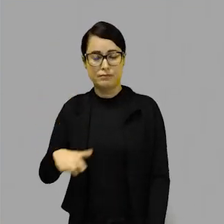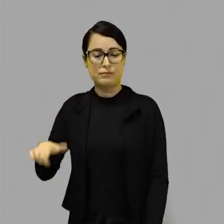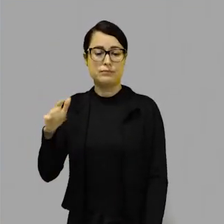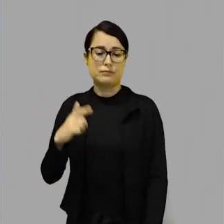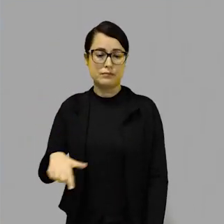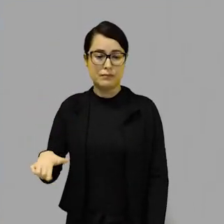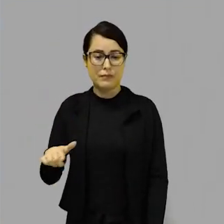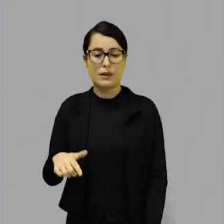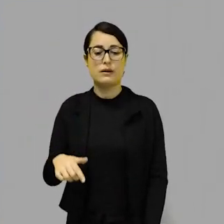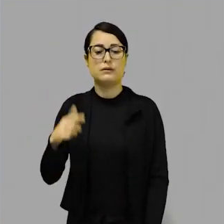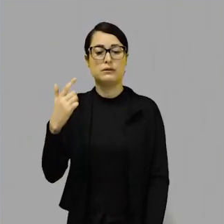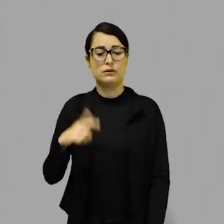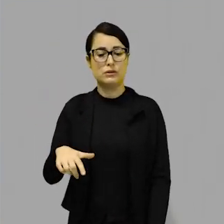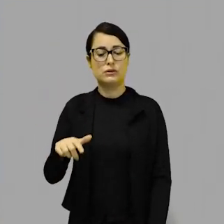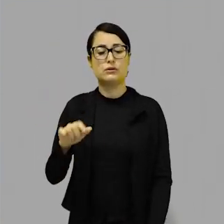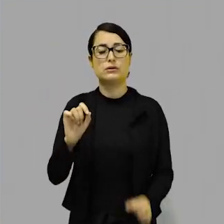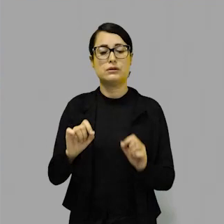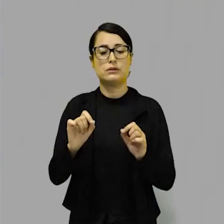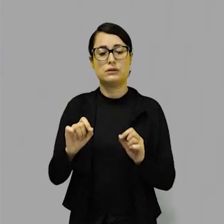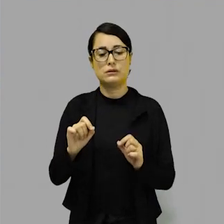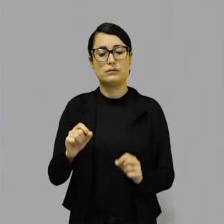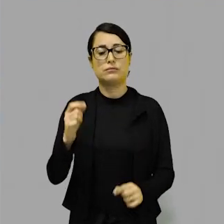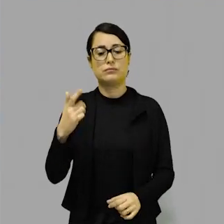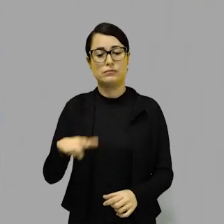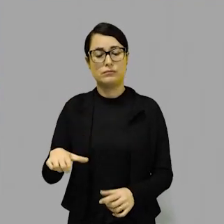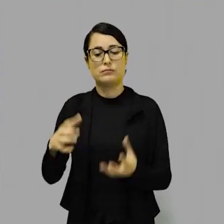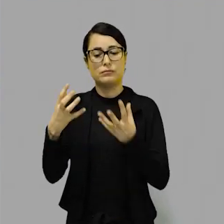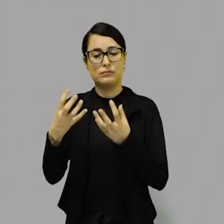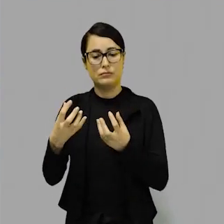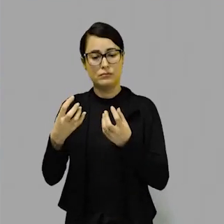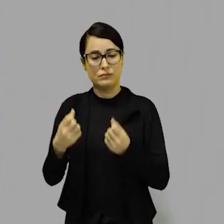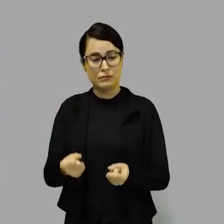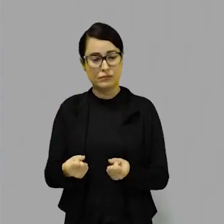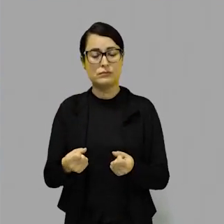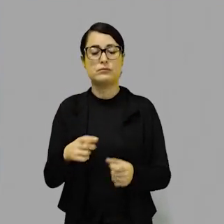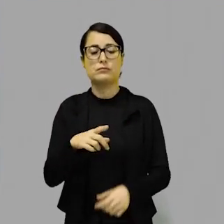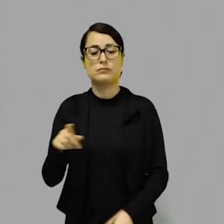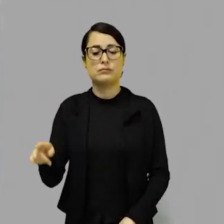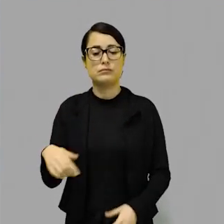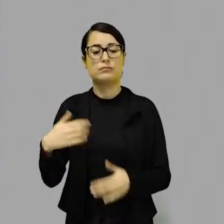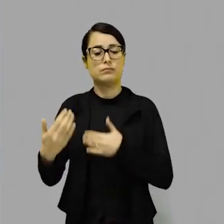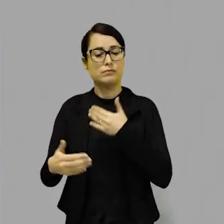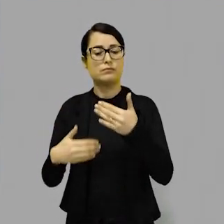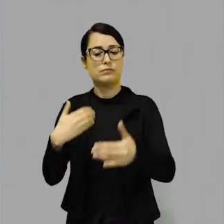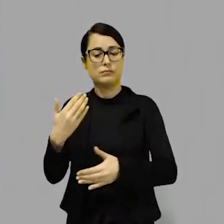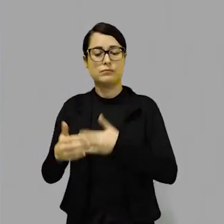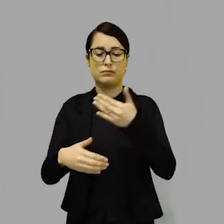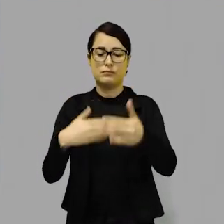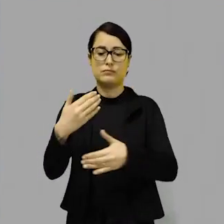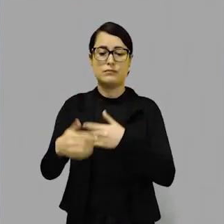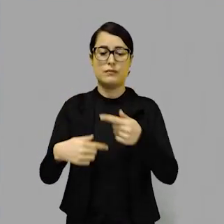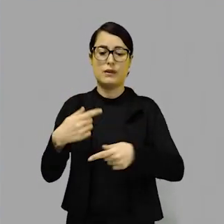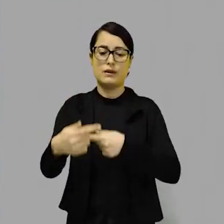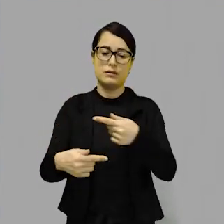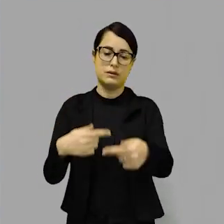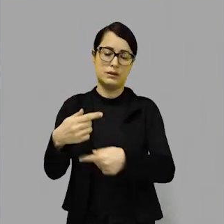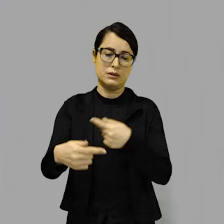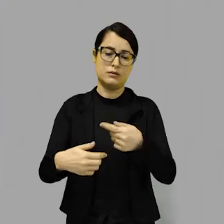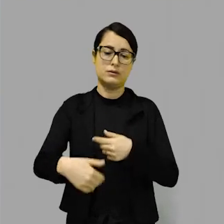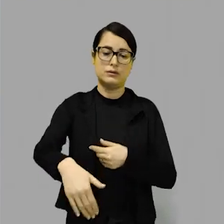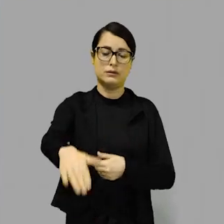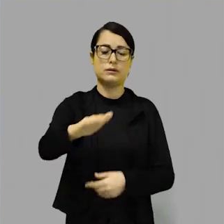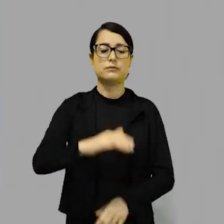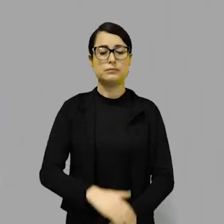são revalidadas, relegitimadas e continuam a se perpetuar para as outras gerações também.